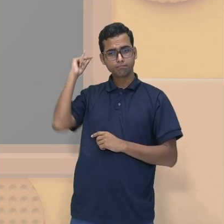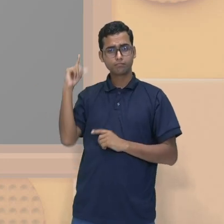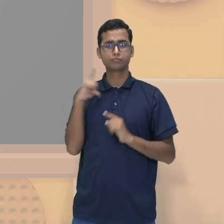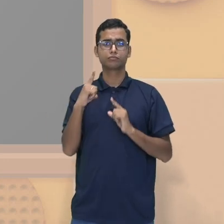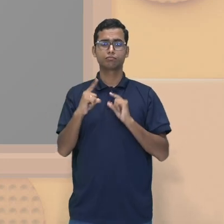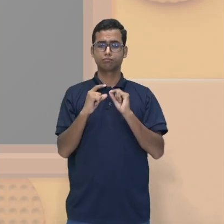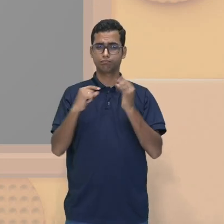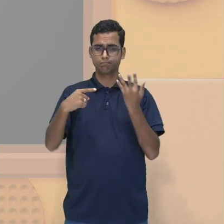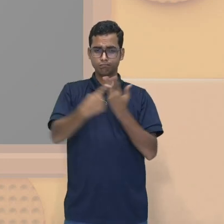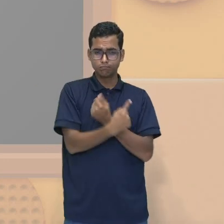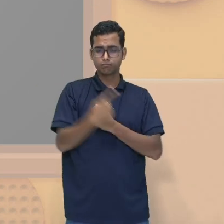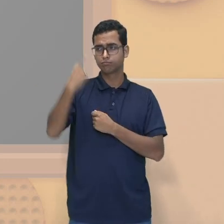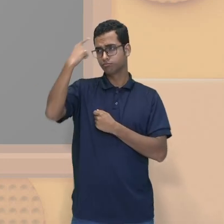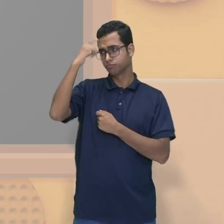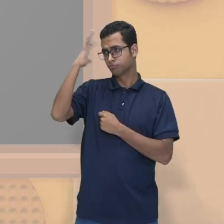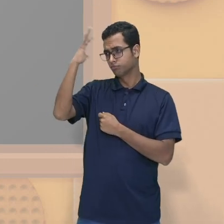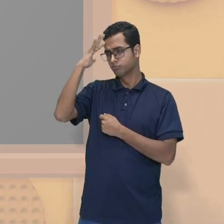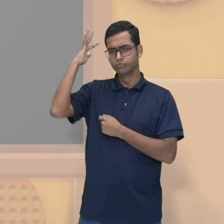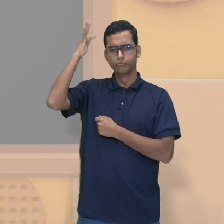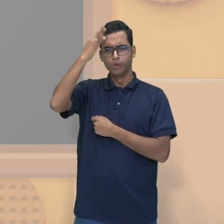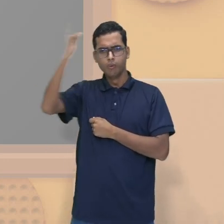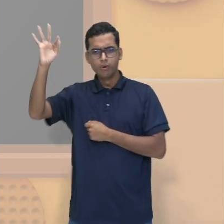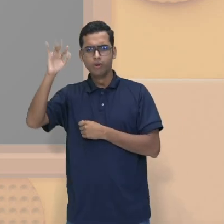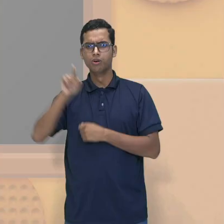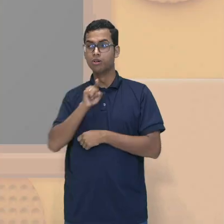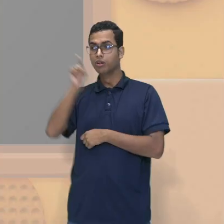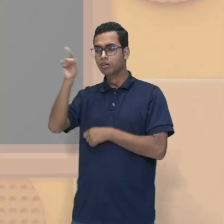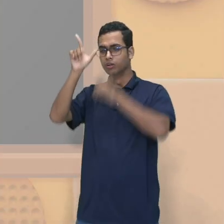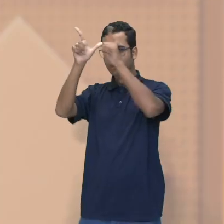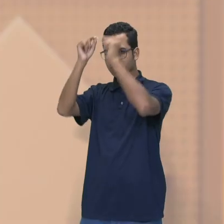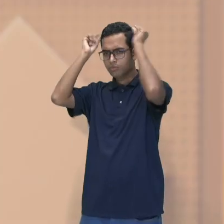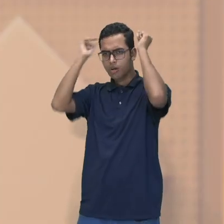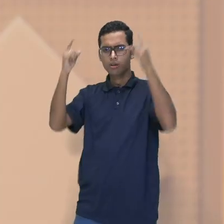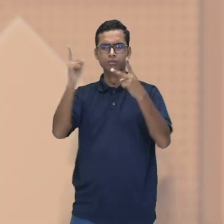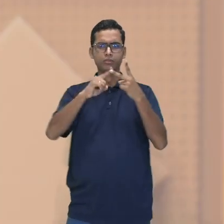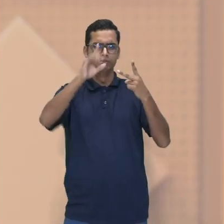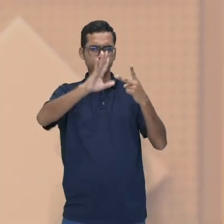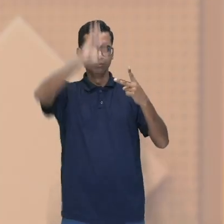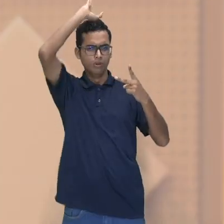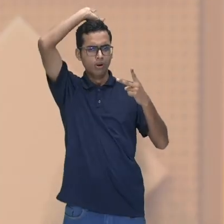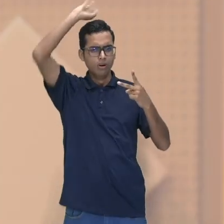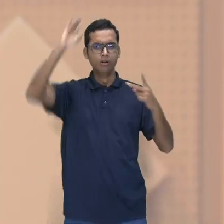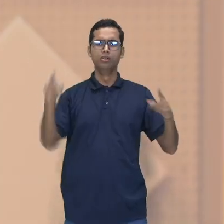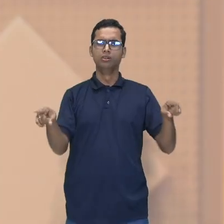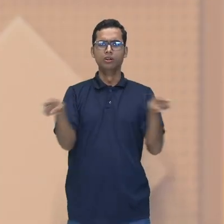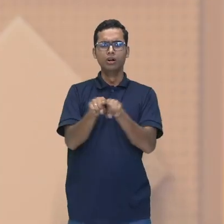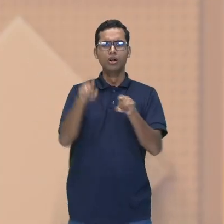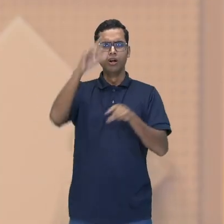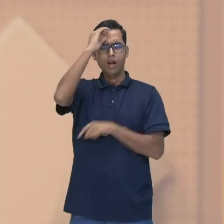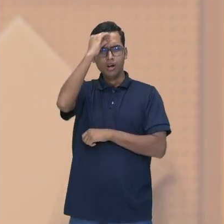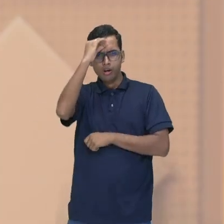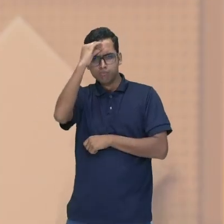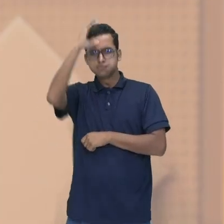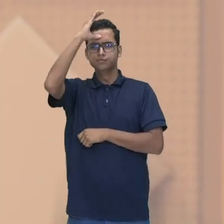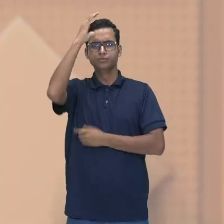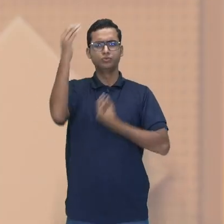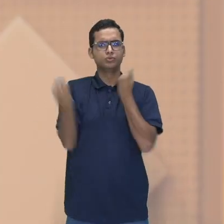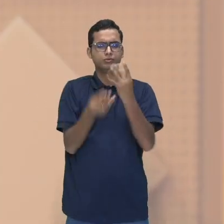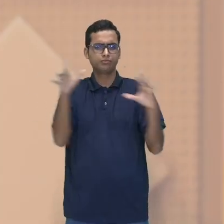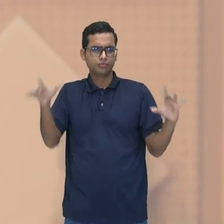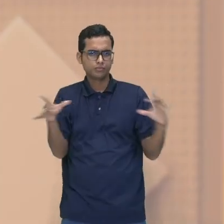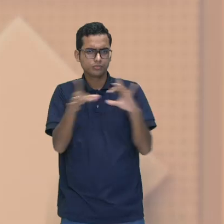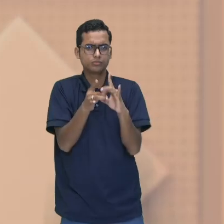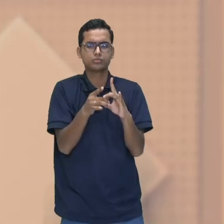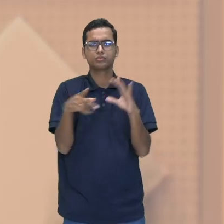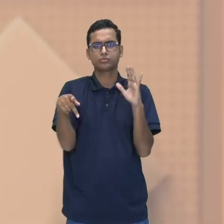aí muitos pensadores filosóficos na Grécia e na Roma. E esse conhecimento ficaram presos justamente